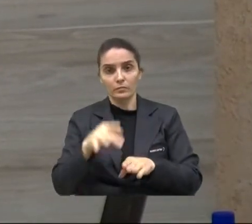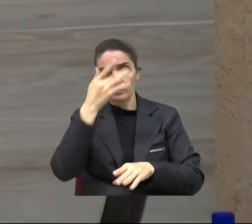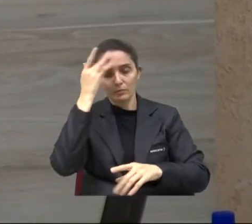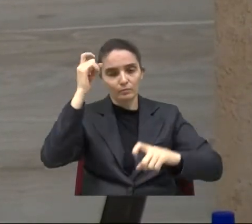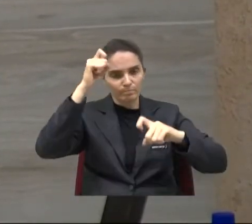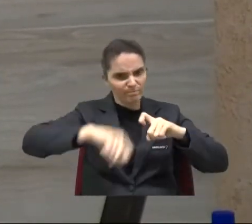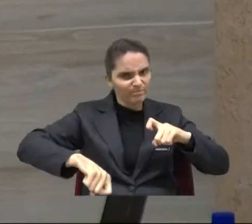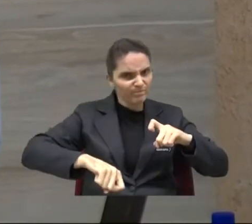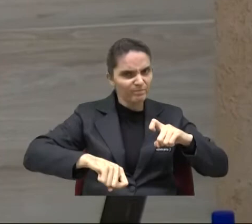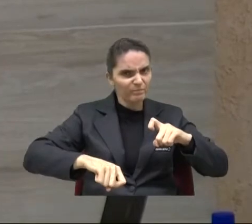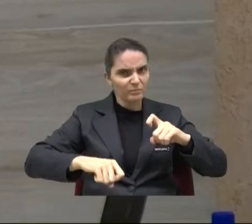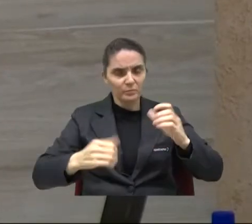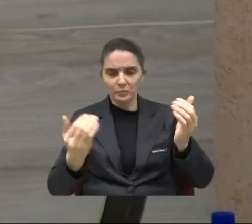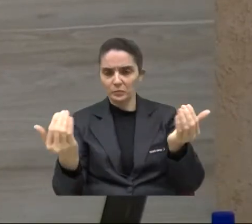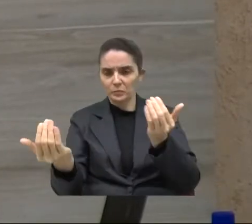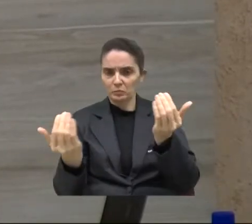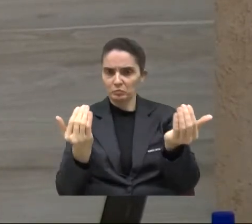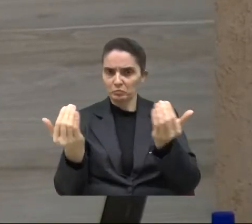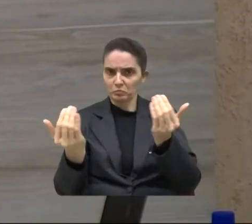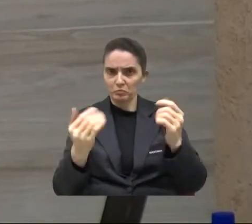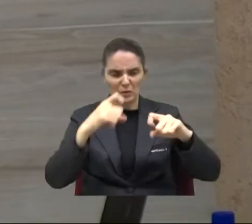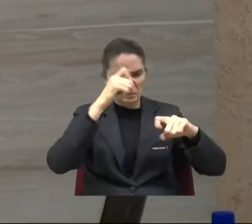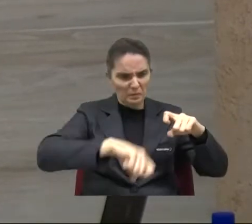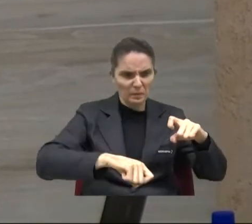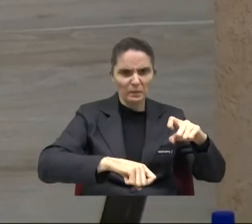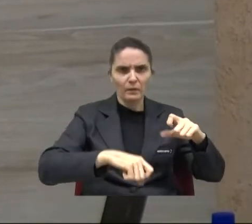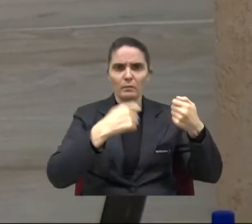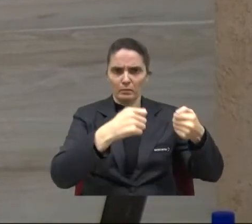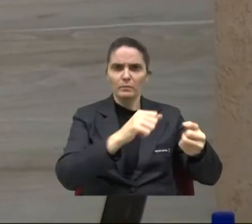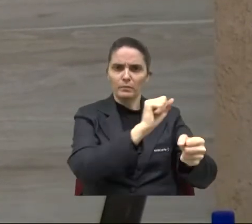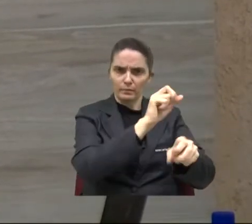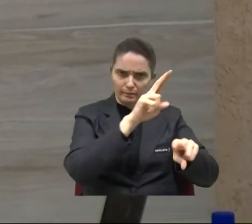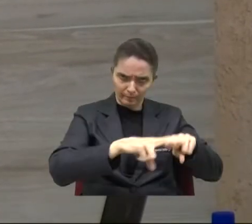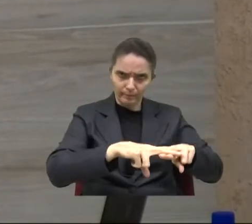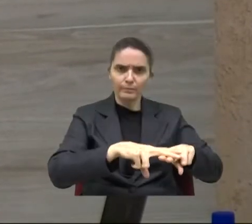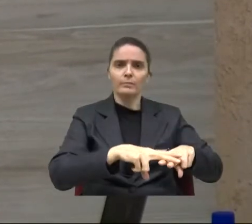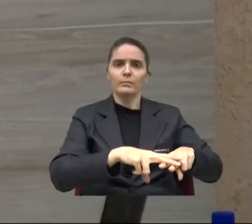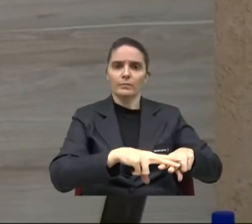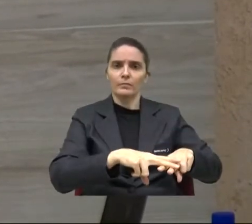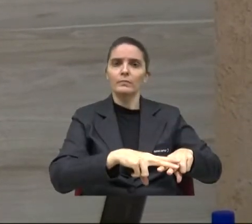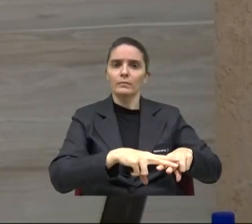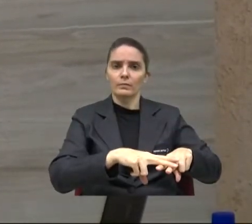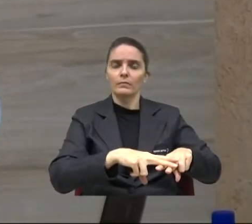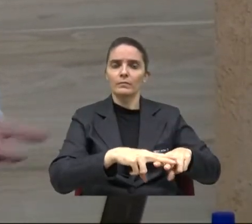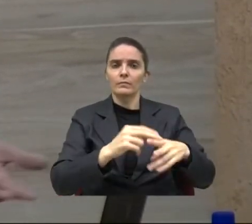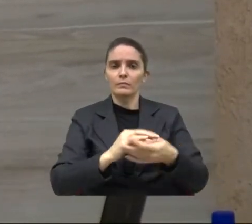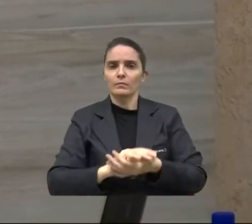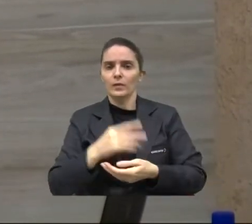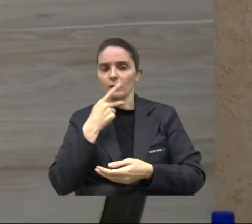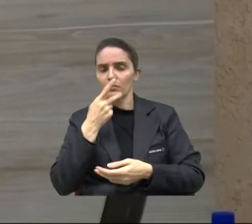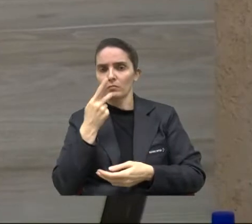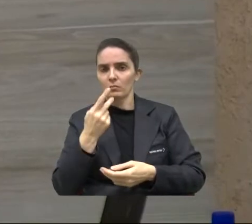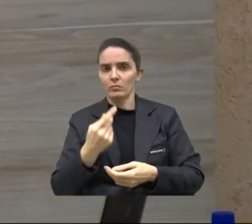possa ser comparado. O estuprador é um criminoso, deve estar preso. Não